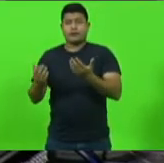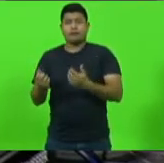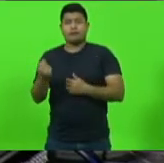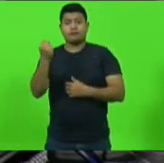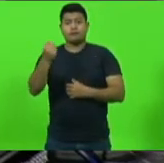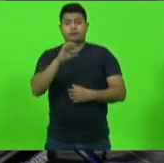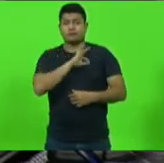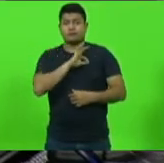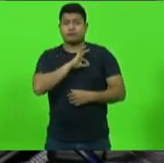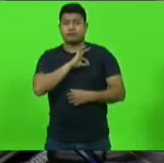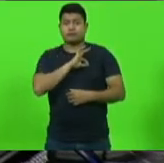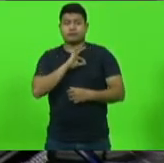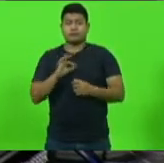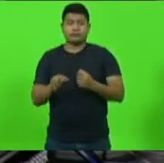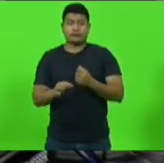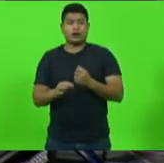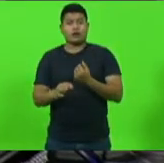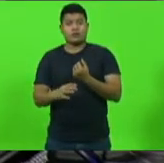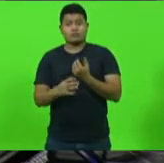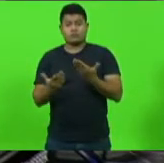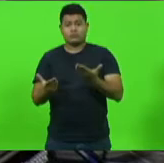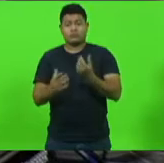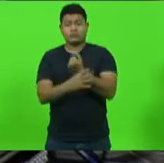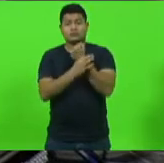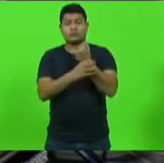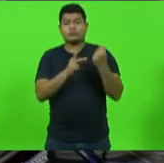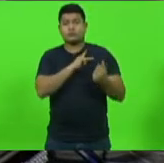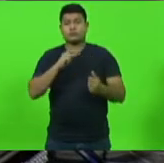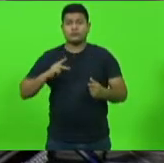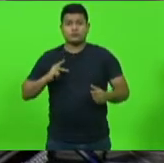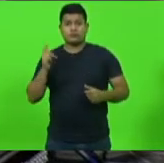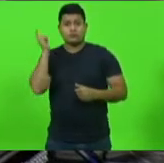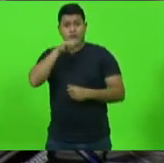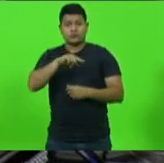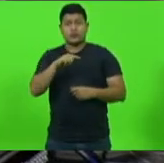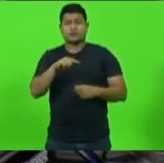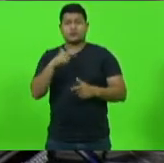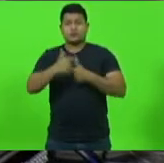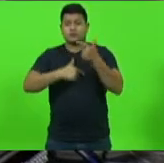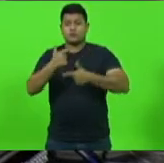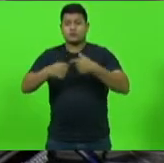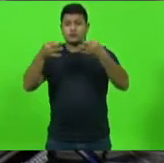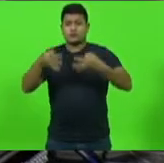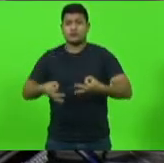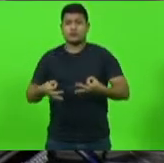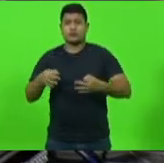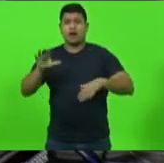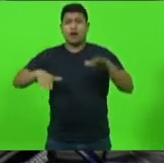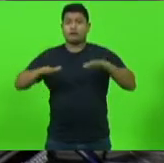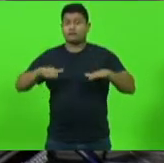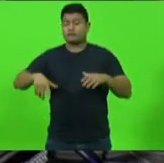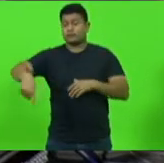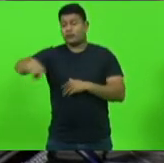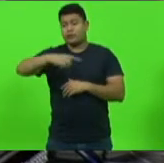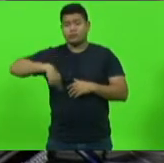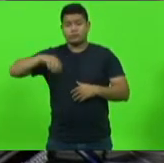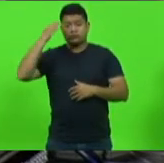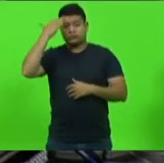Catarina funcionassem alinhadamente esse período. E é isso que, às vezes, alguns aqui não